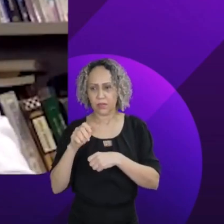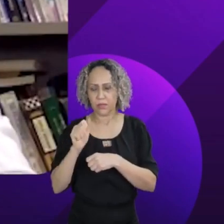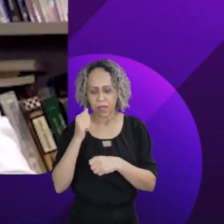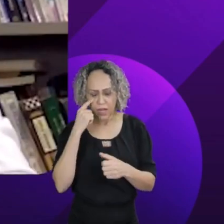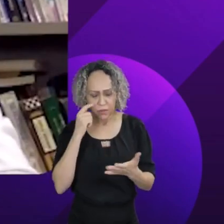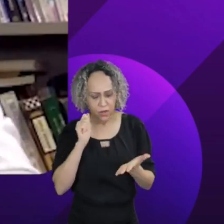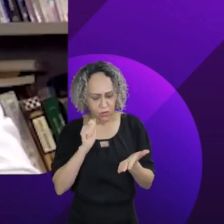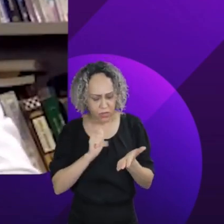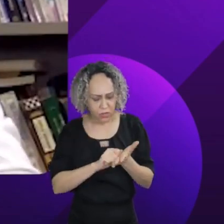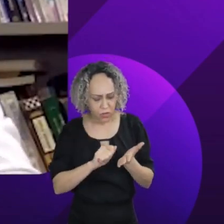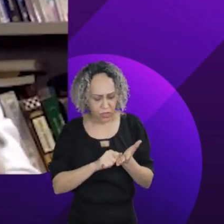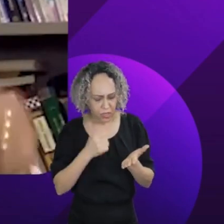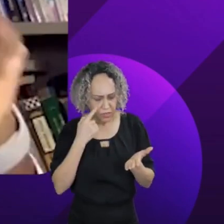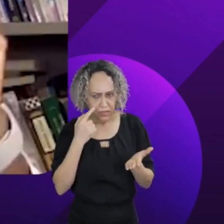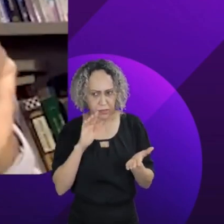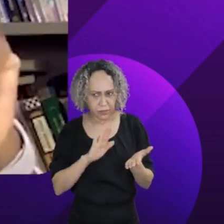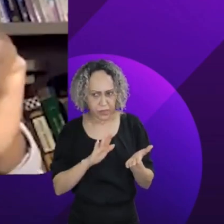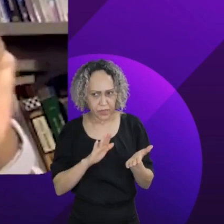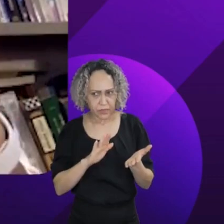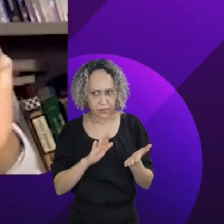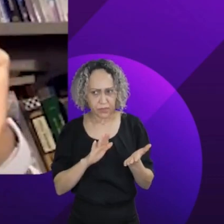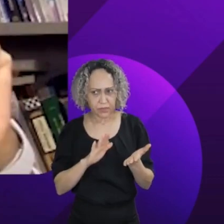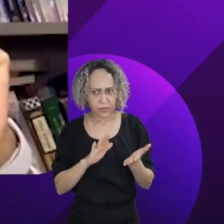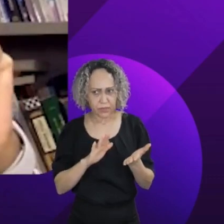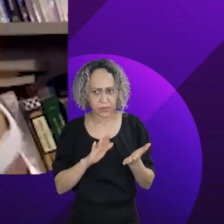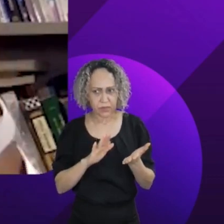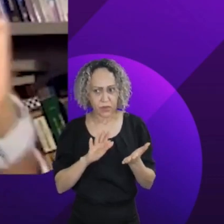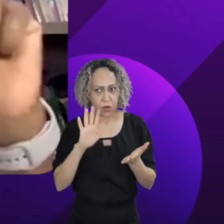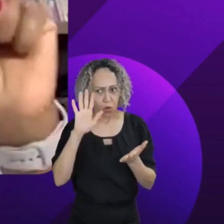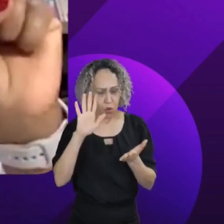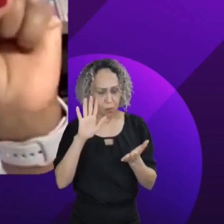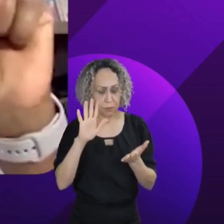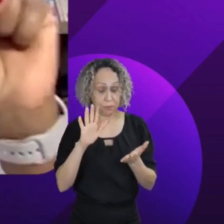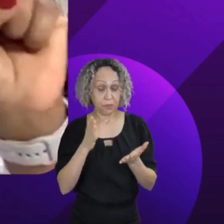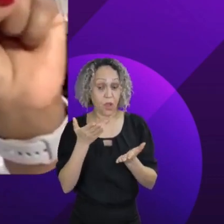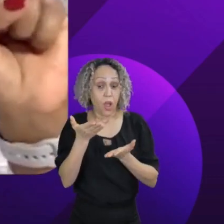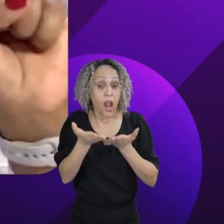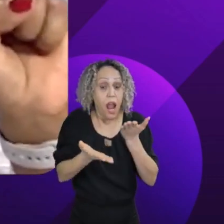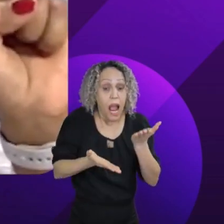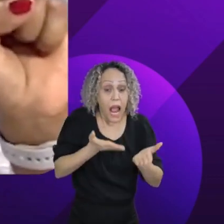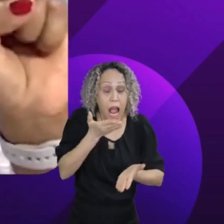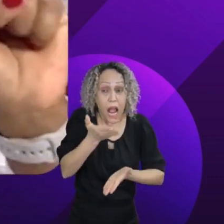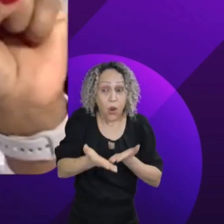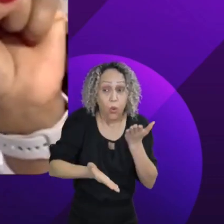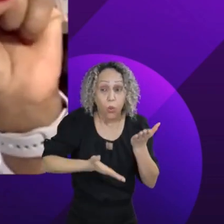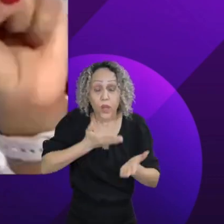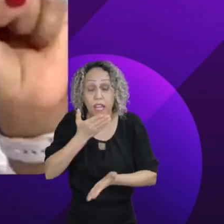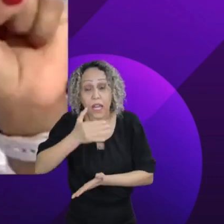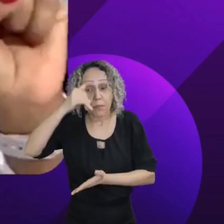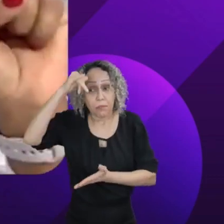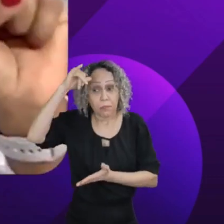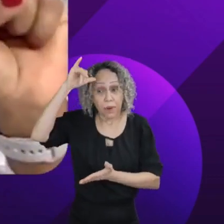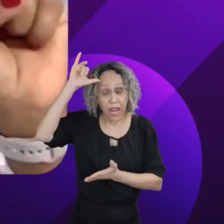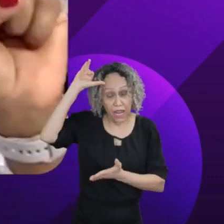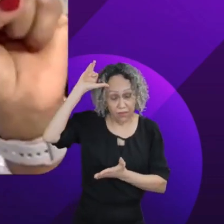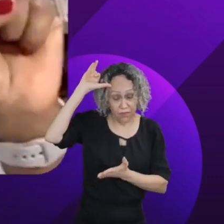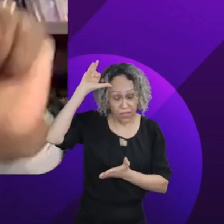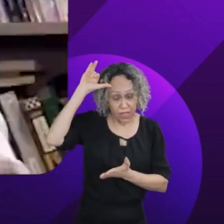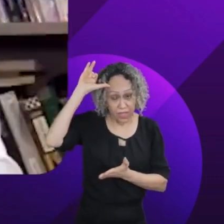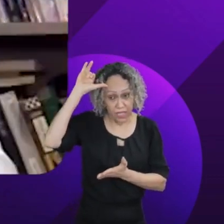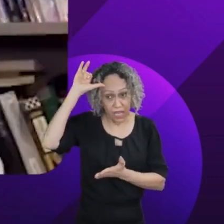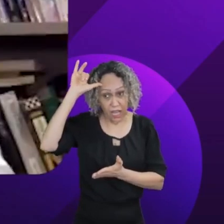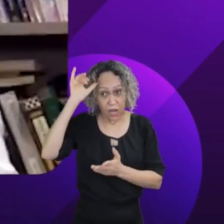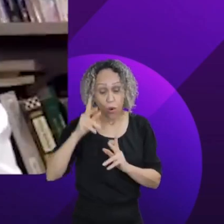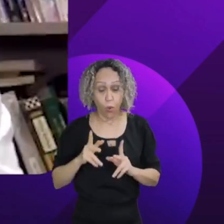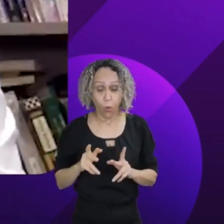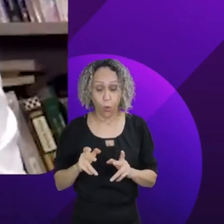aqui que não só em outubro, mas durante o ano inteiro, as mulheres, quando vão ao